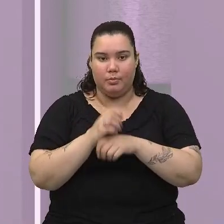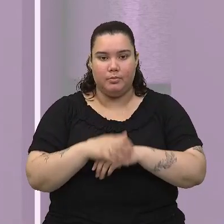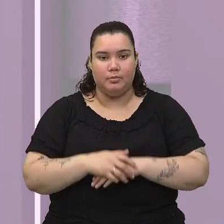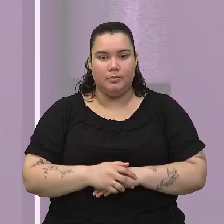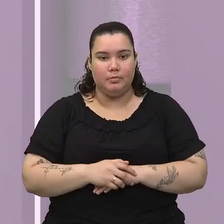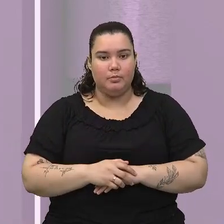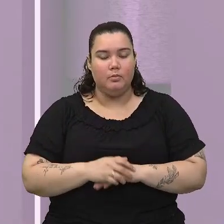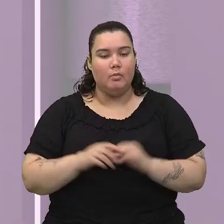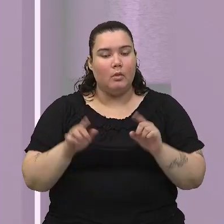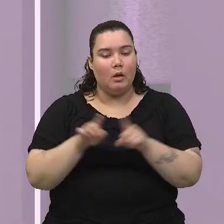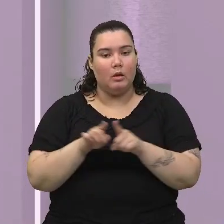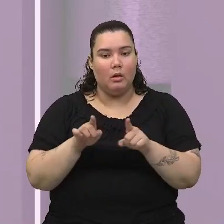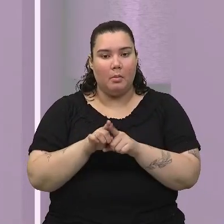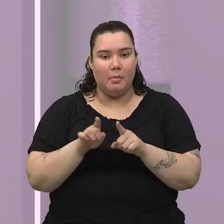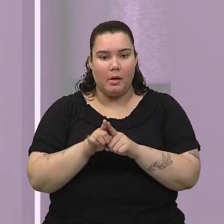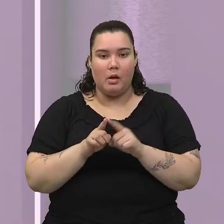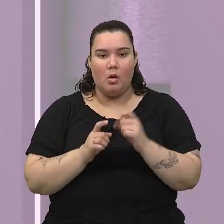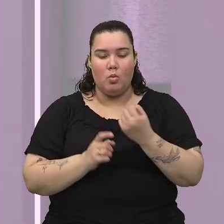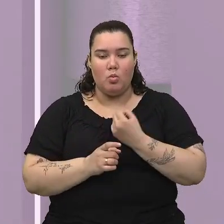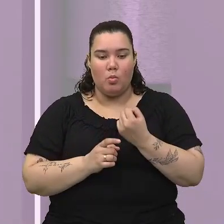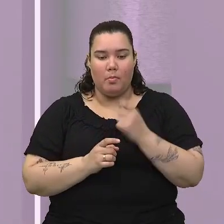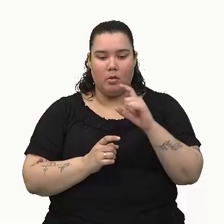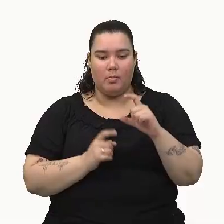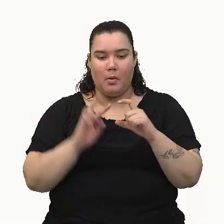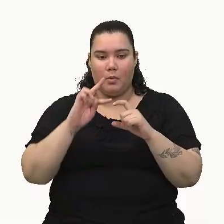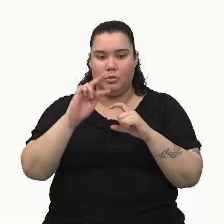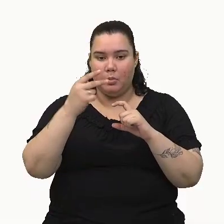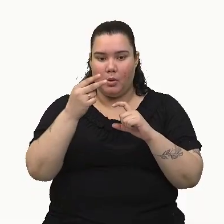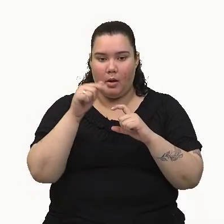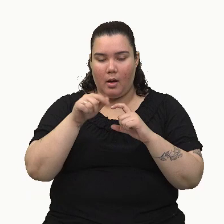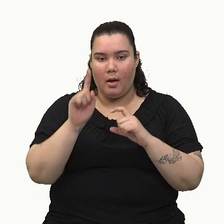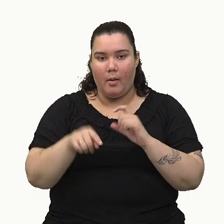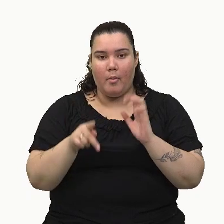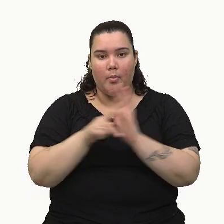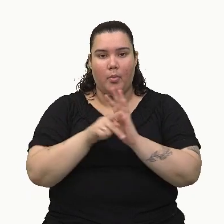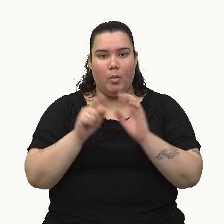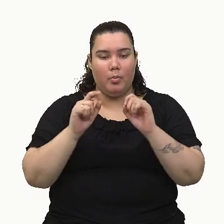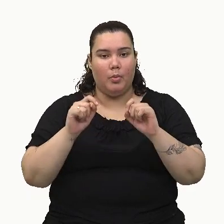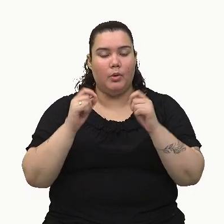determina o grau do polinômio. Vamos voltar aqui para mais alguns exemplos. Acompanhe comigo.